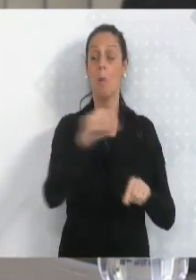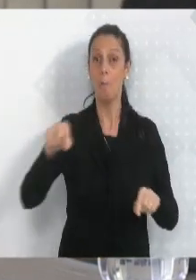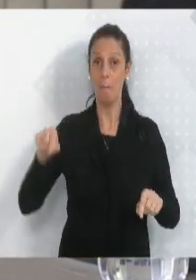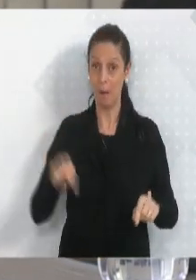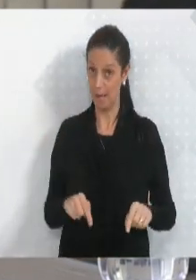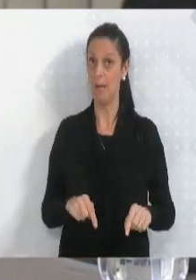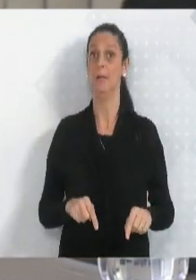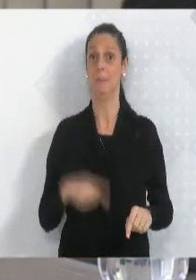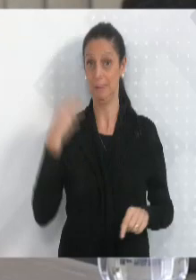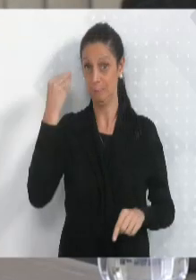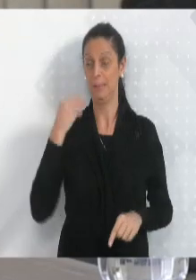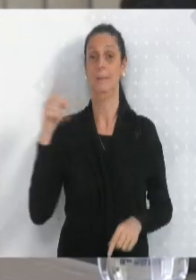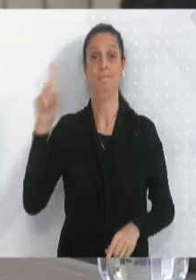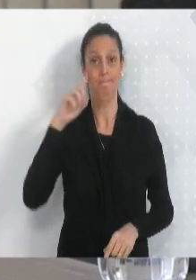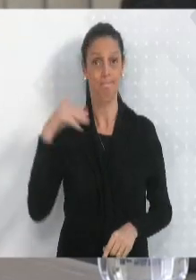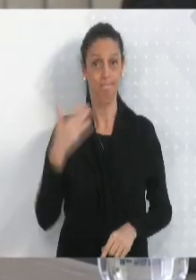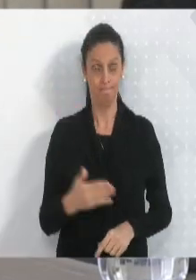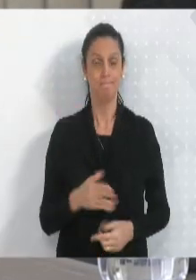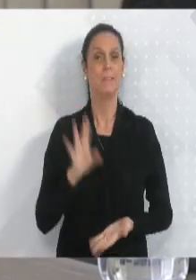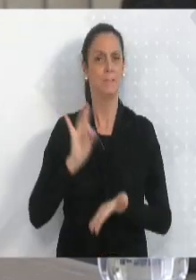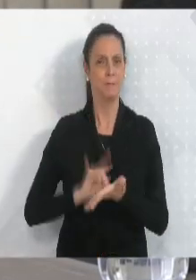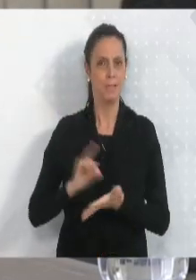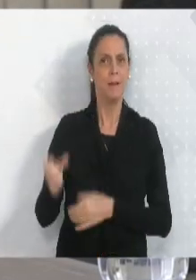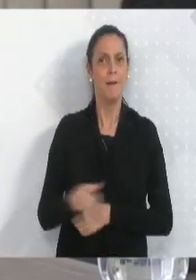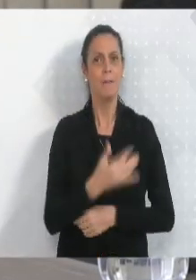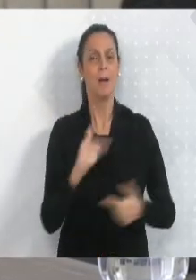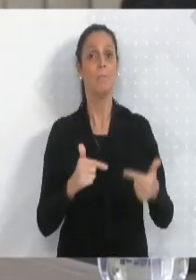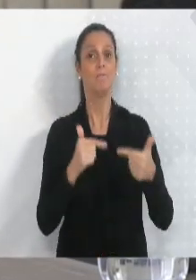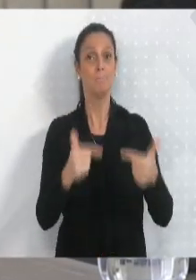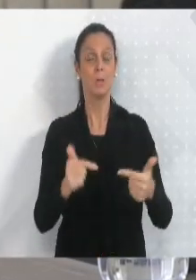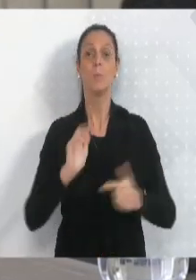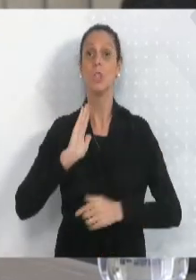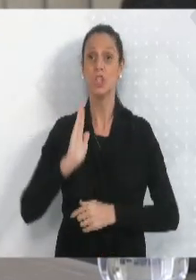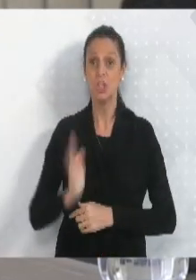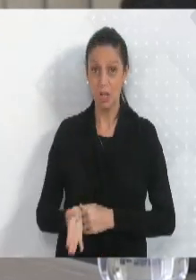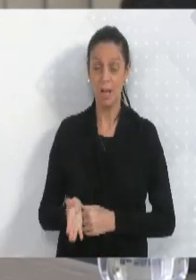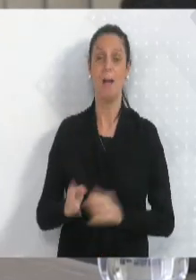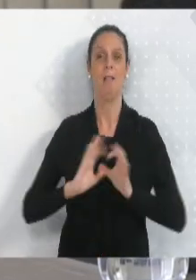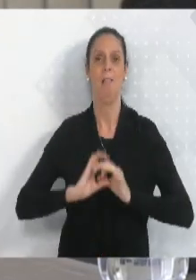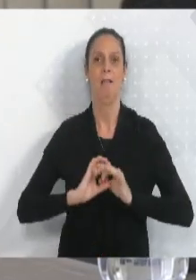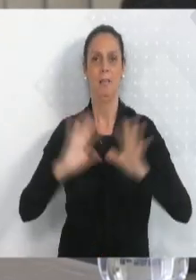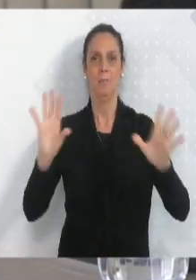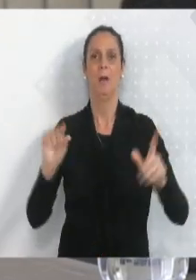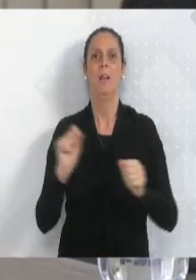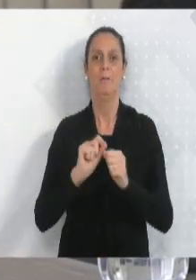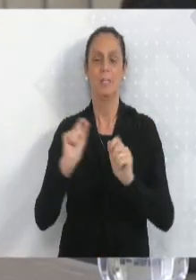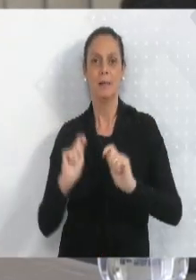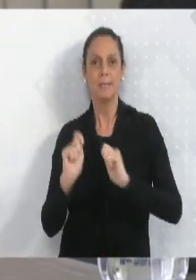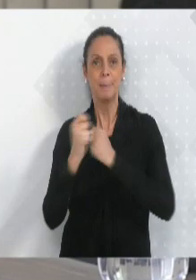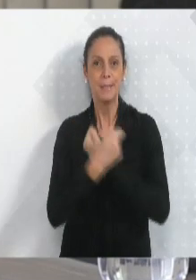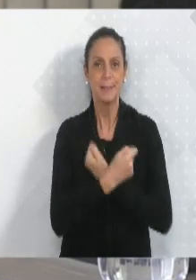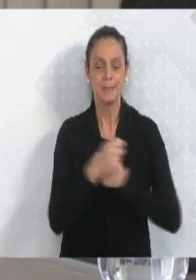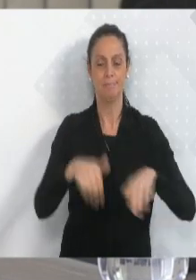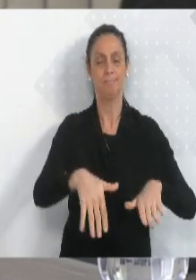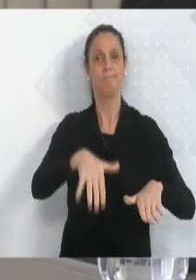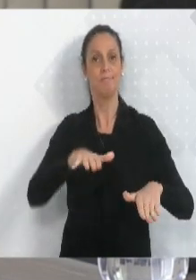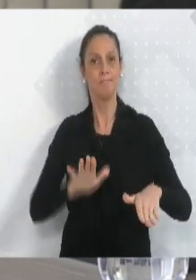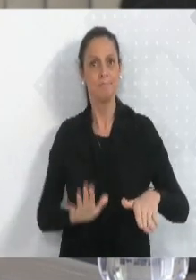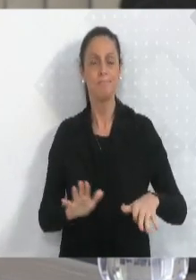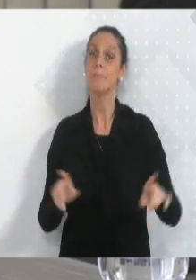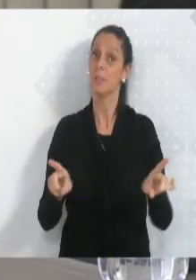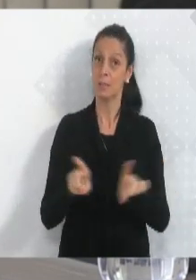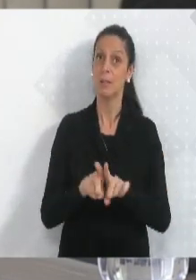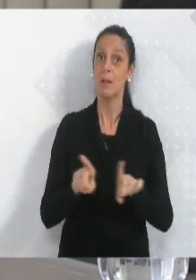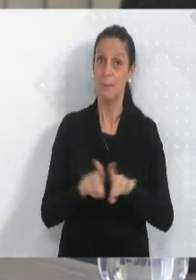dizer para Vossa Excelência que muitas dessas ações que foram deliberadas de adaptação de faixas elevadas, a questão até